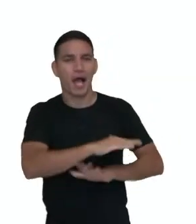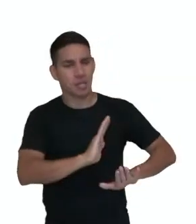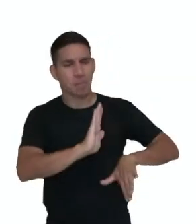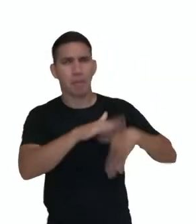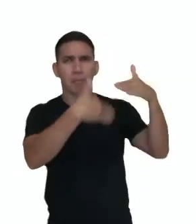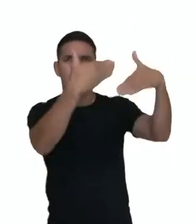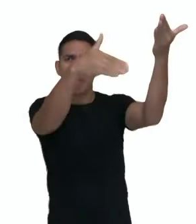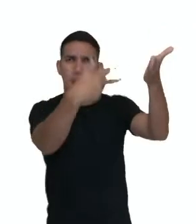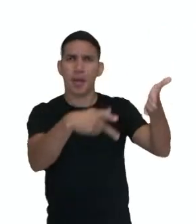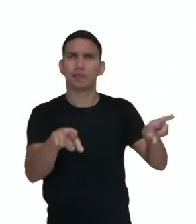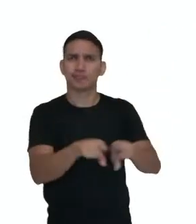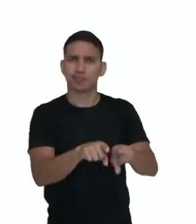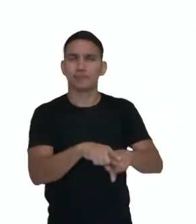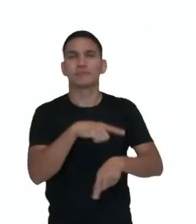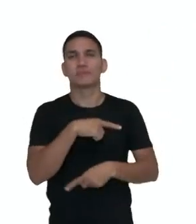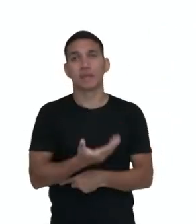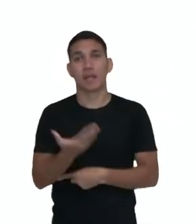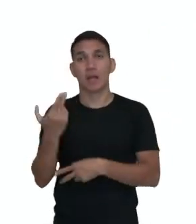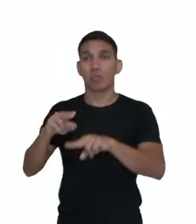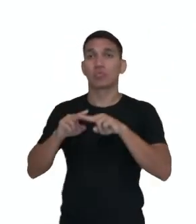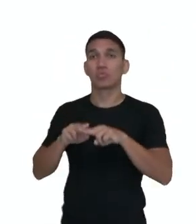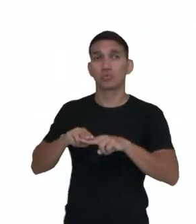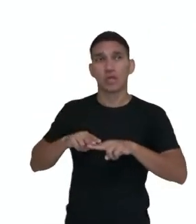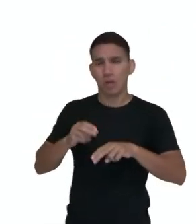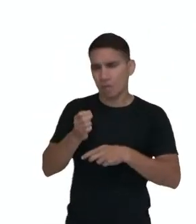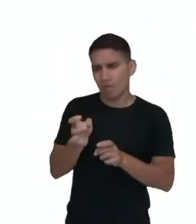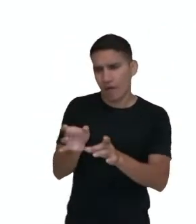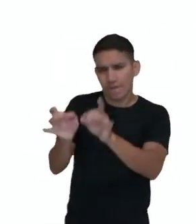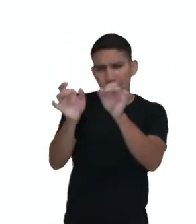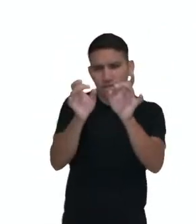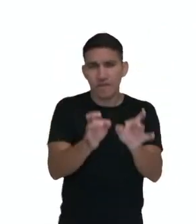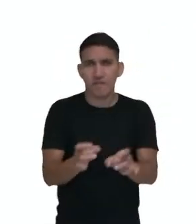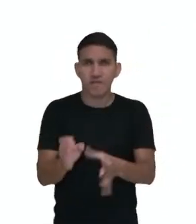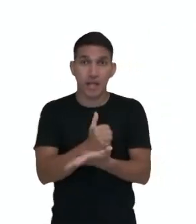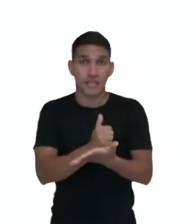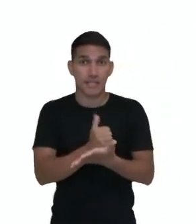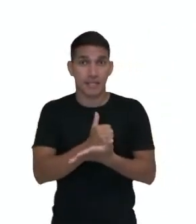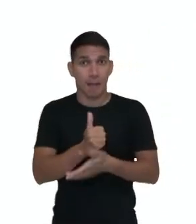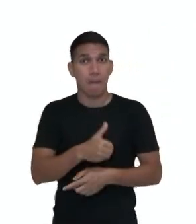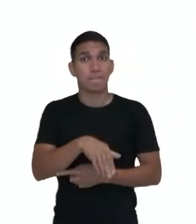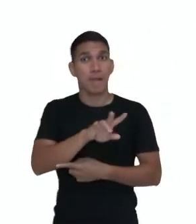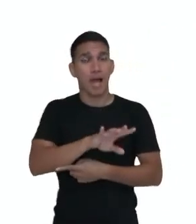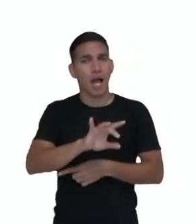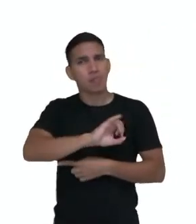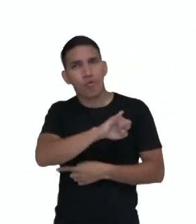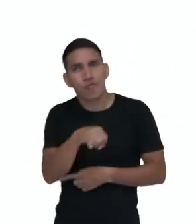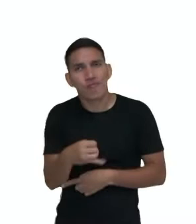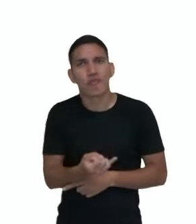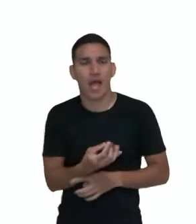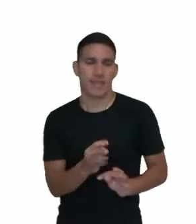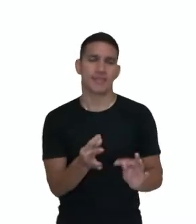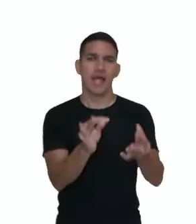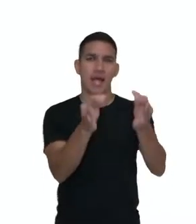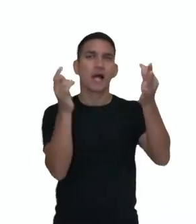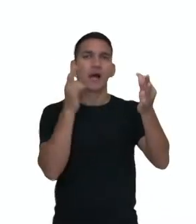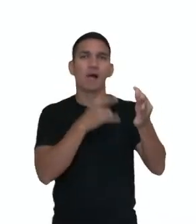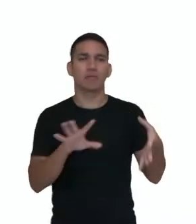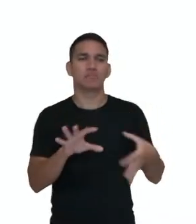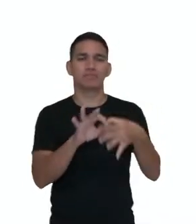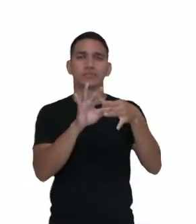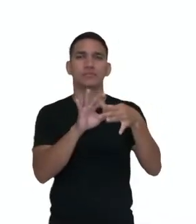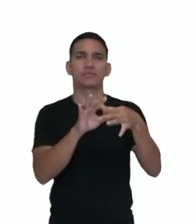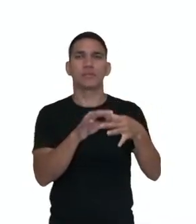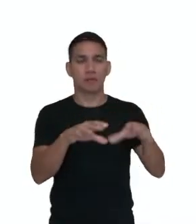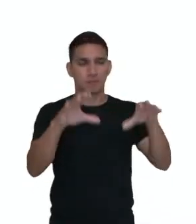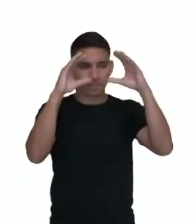desenvolvimento desses dispositivos, né? Então, o mercado de games hoje é o que mais aproveita a tecnologia de realidade